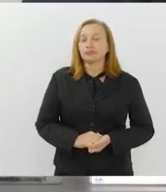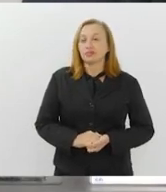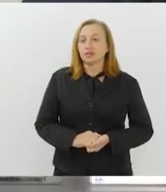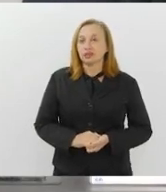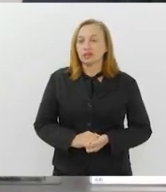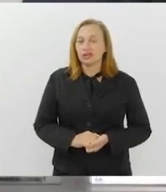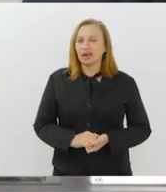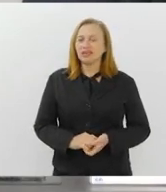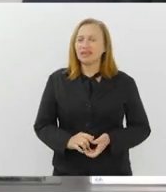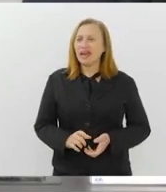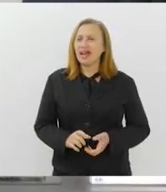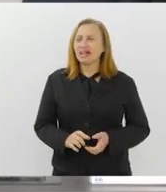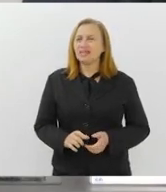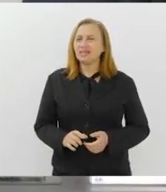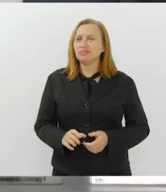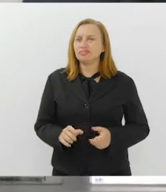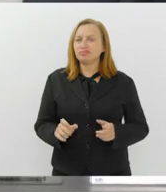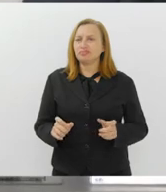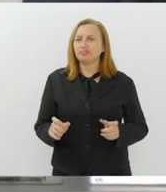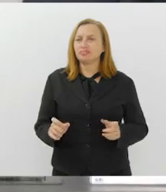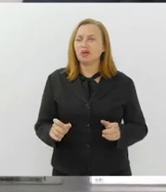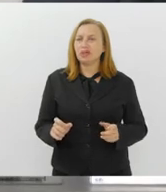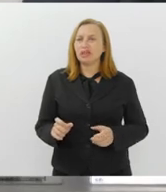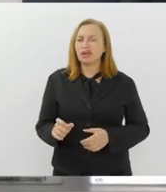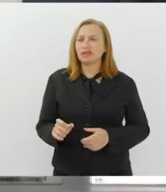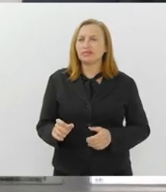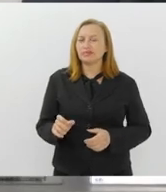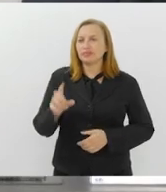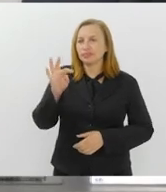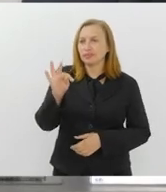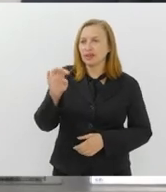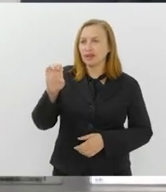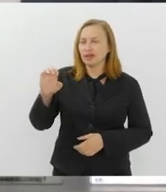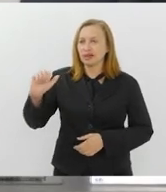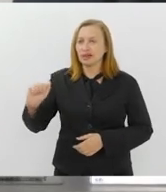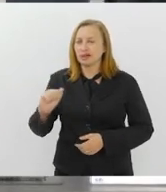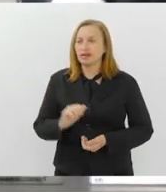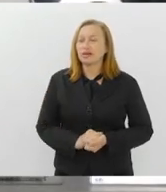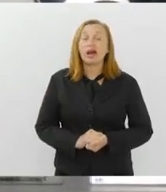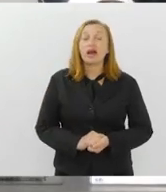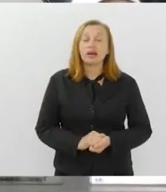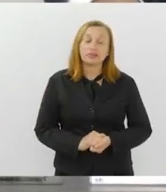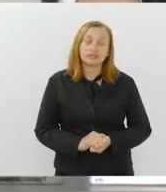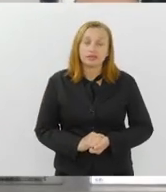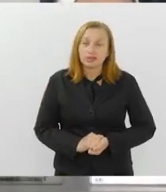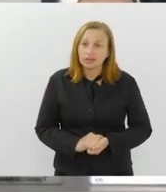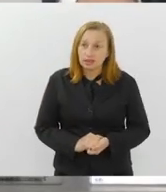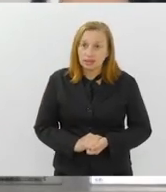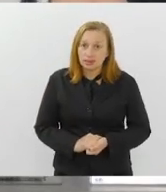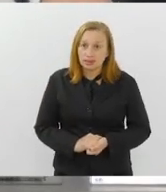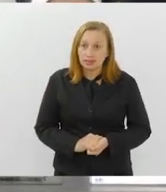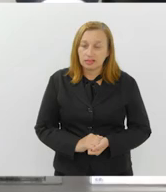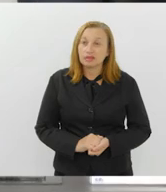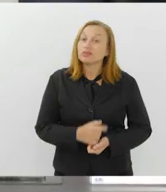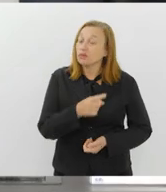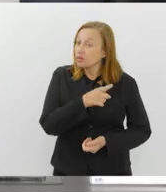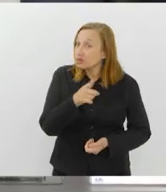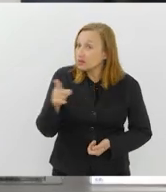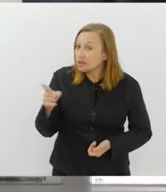acordo com a lei da Berenice Piano. Vocês só acataram. Como vocês sempre fazem, só acatam. Então, vocês